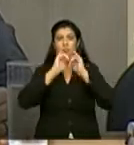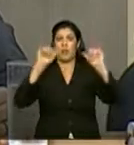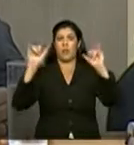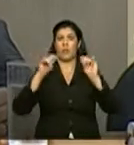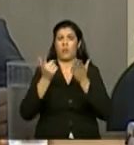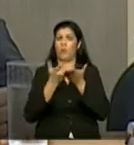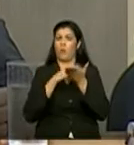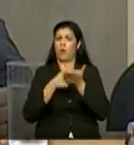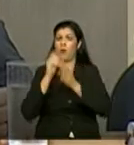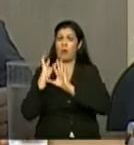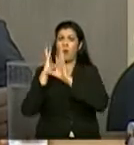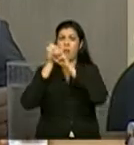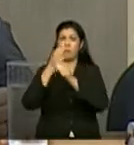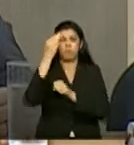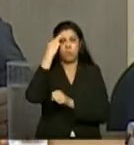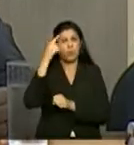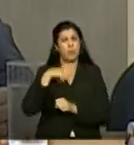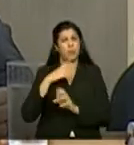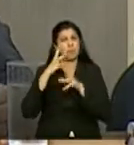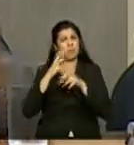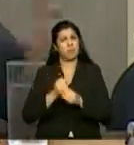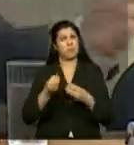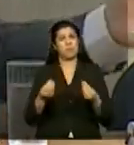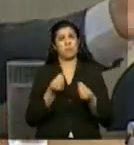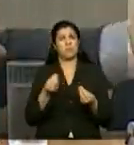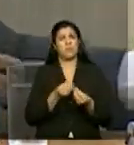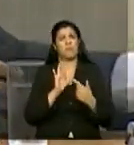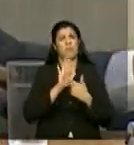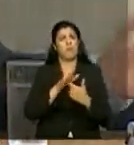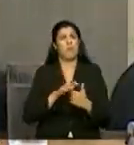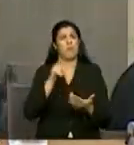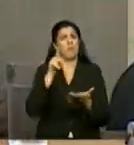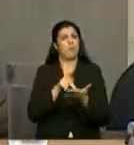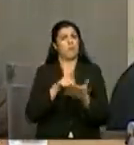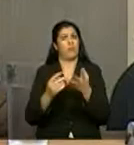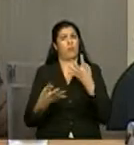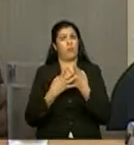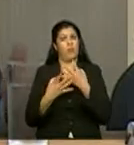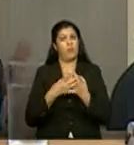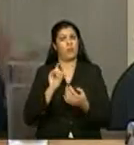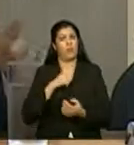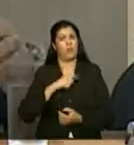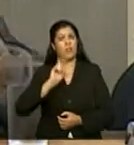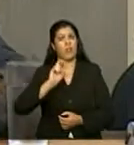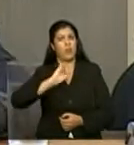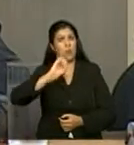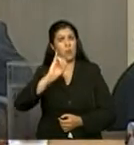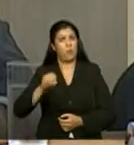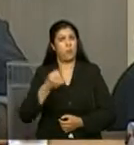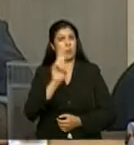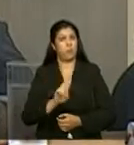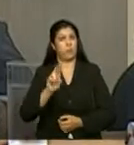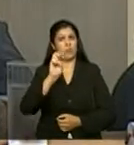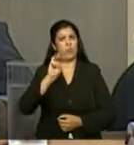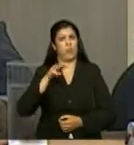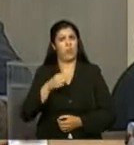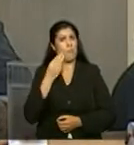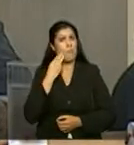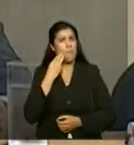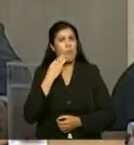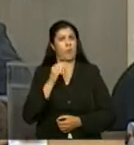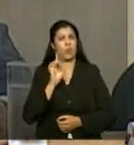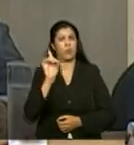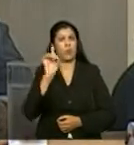e disse categoricamente ou seja o réu confesso que usou cinco milhões de dólares para derrubar o governo joão goulart